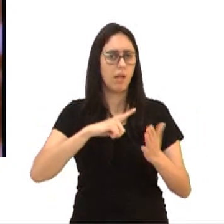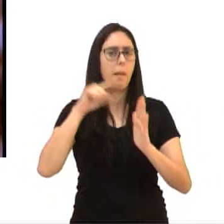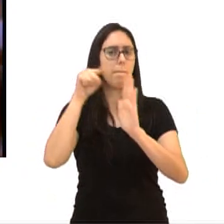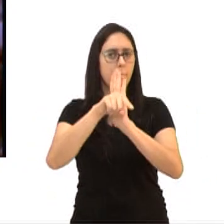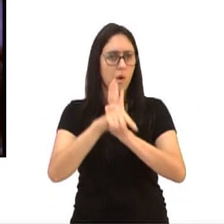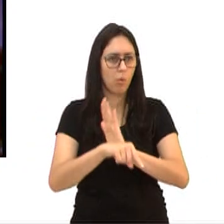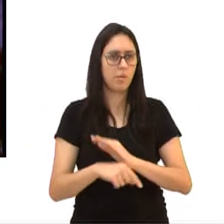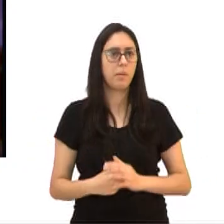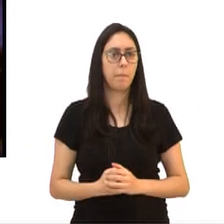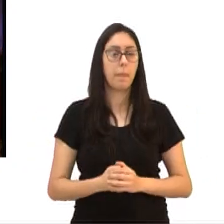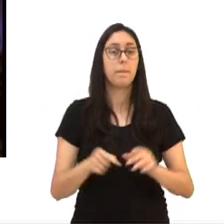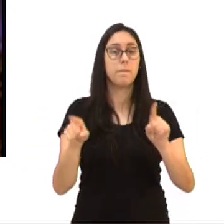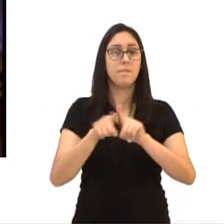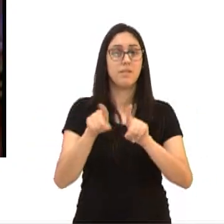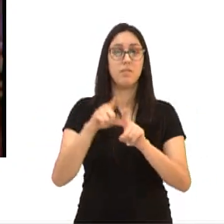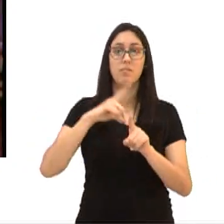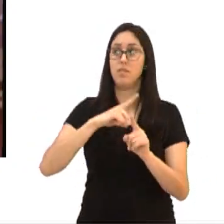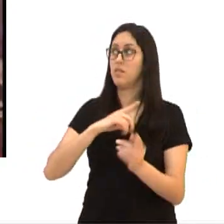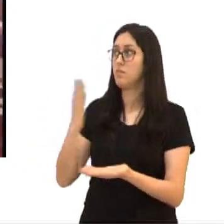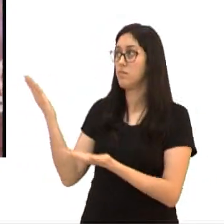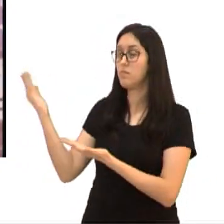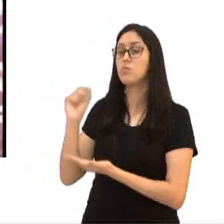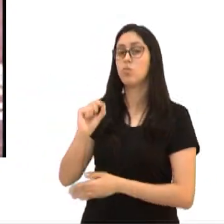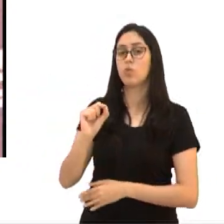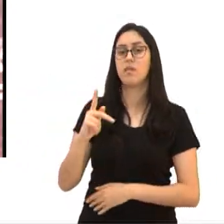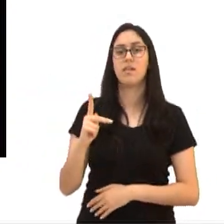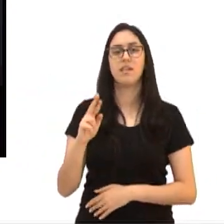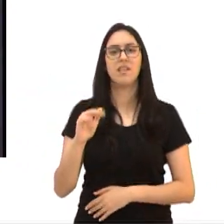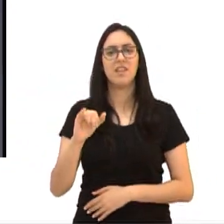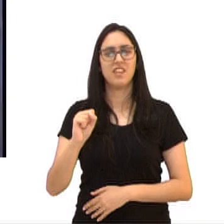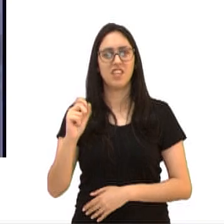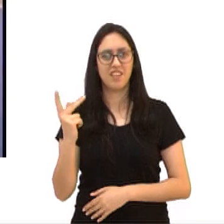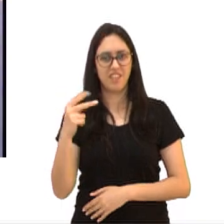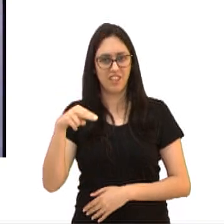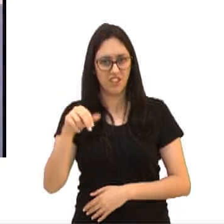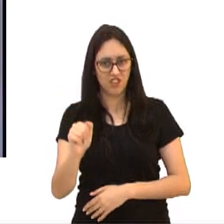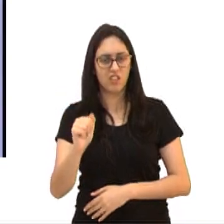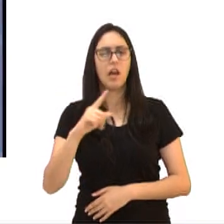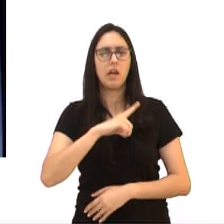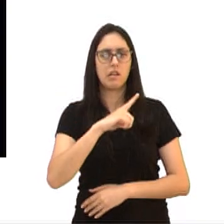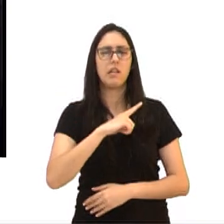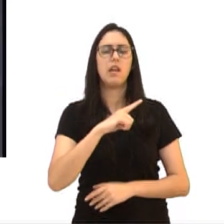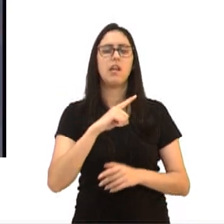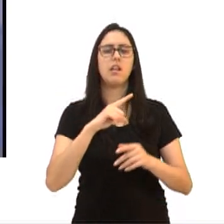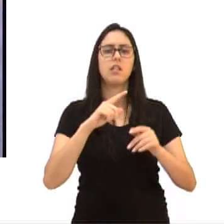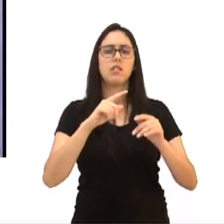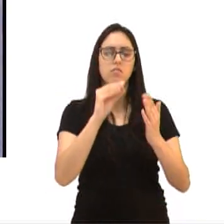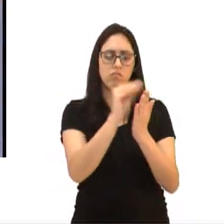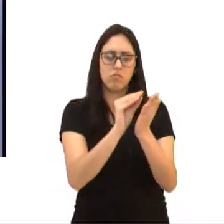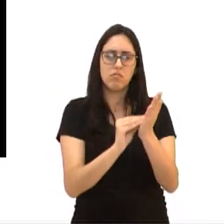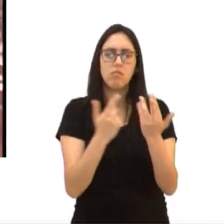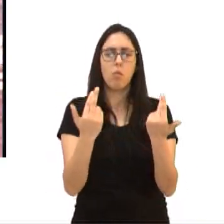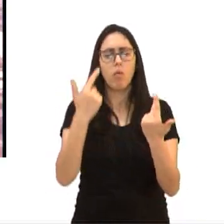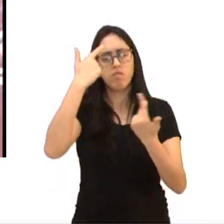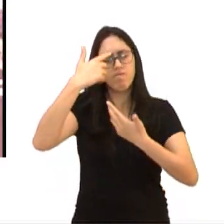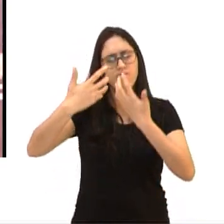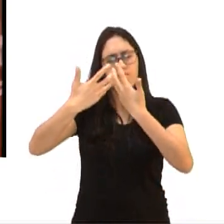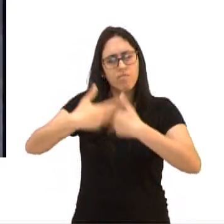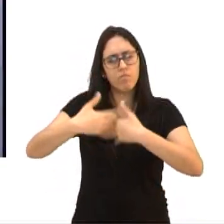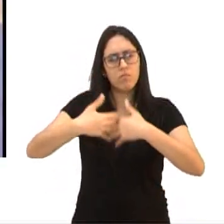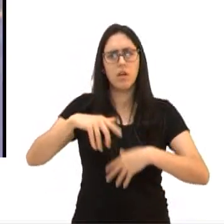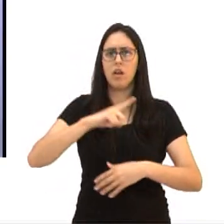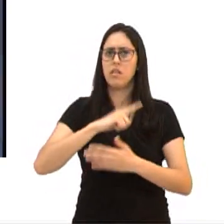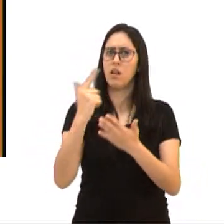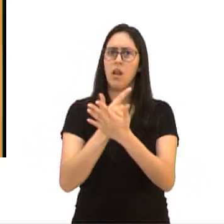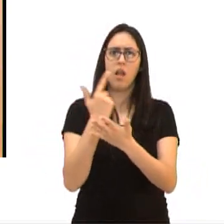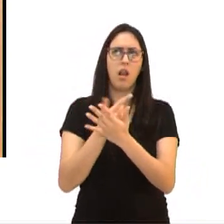Bhagavatam, onde os devotos puros de Krishna descrevem suas glórias e diferentes passatempos. Este livro é bem maior do que o